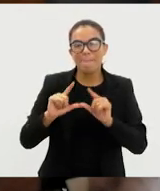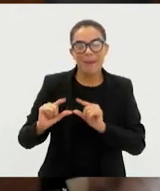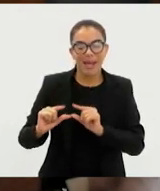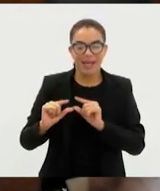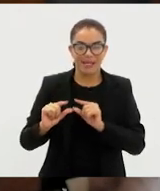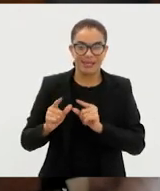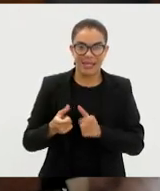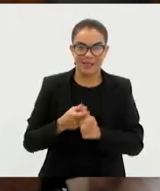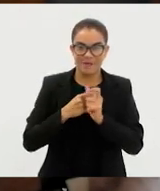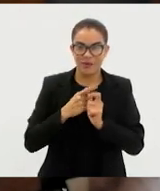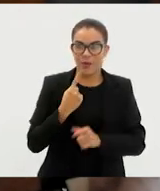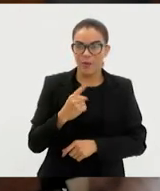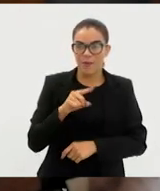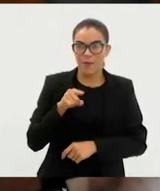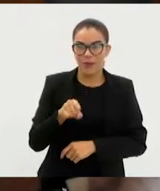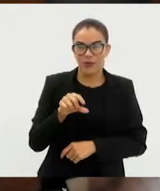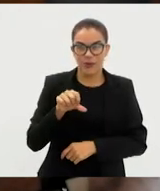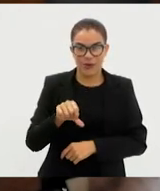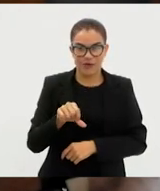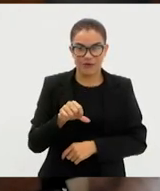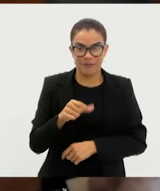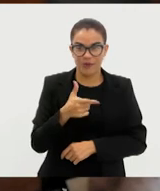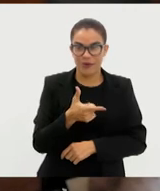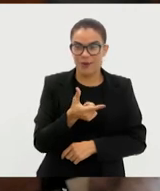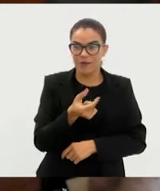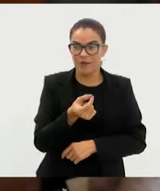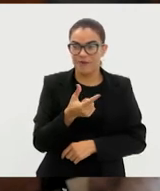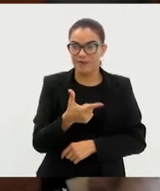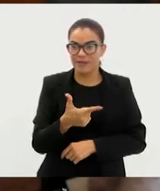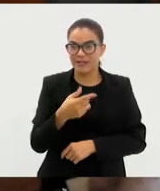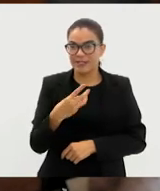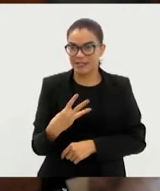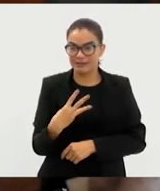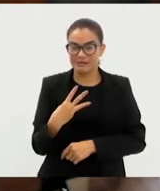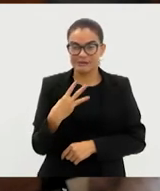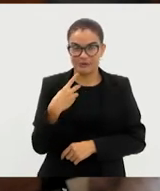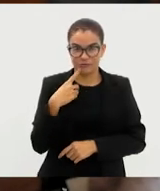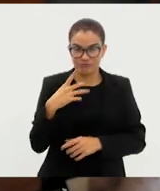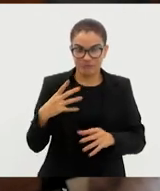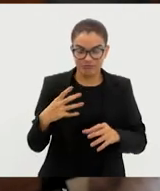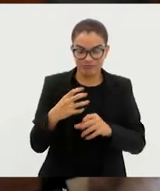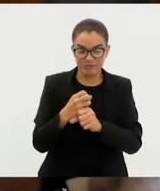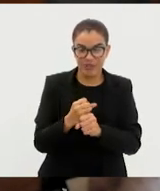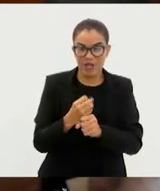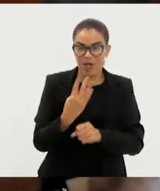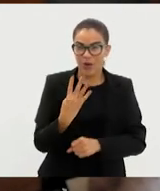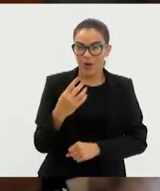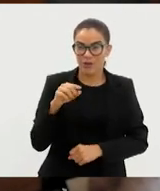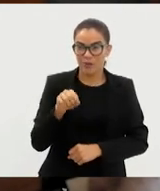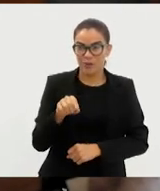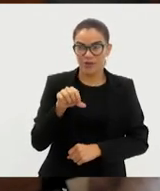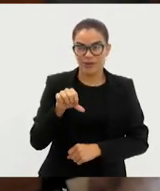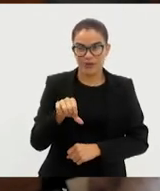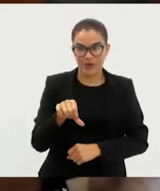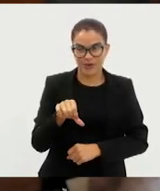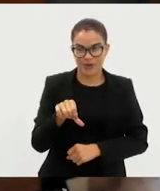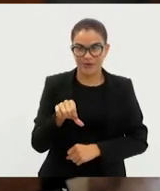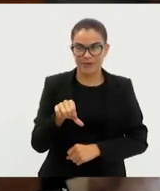1,9. 2023, se você somar amortização com juro, dá 4,9,